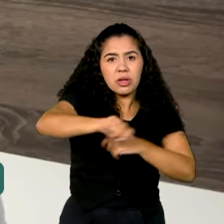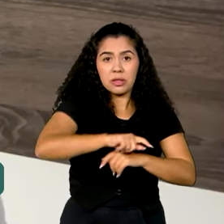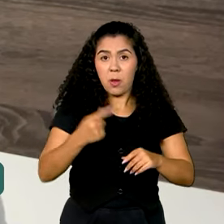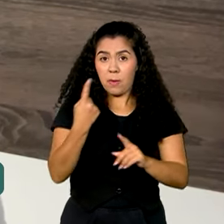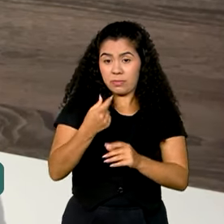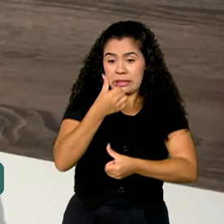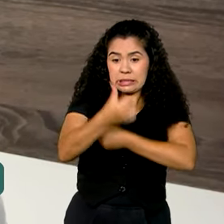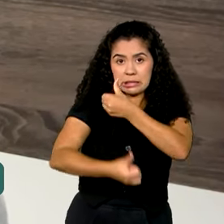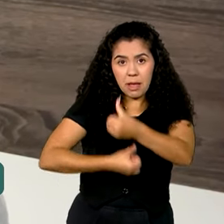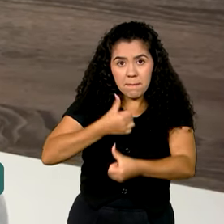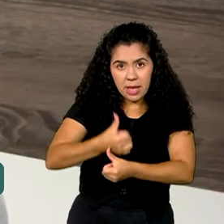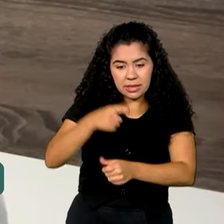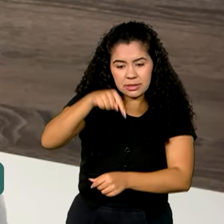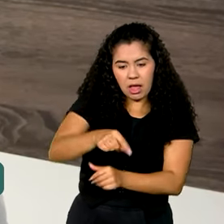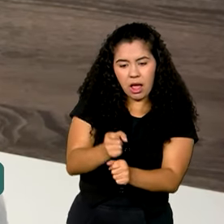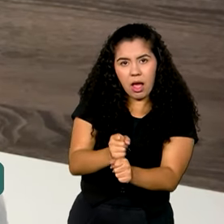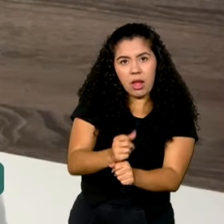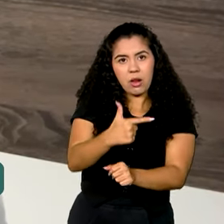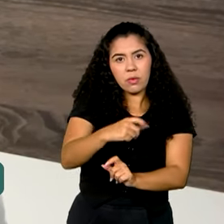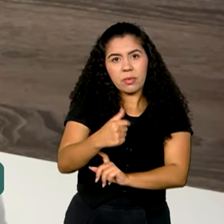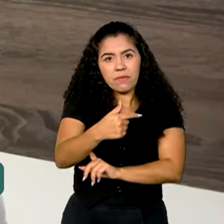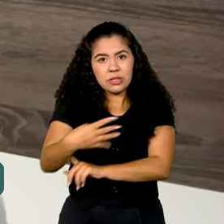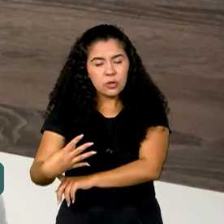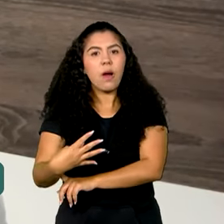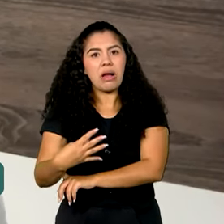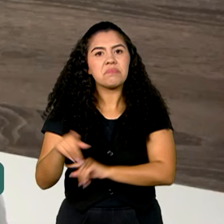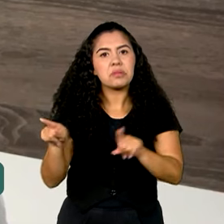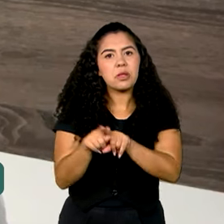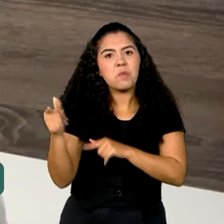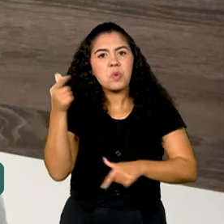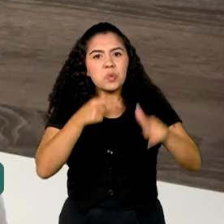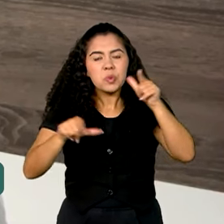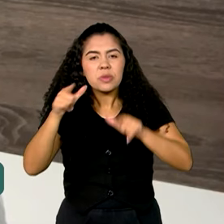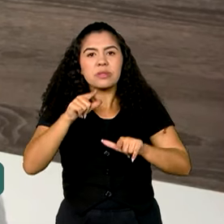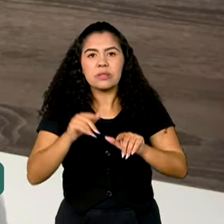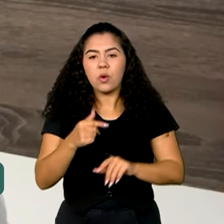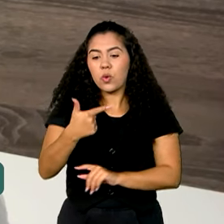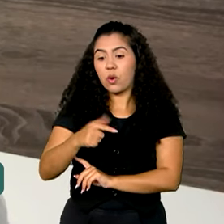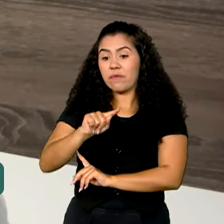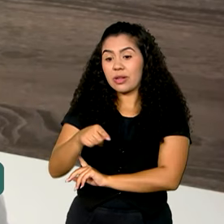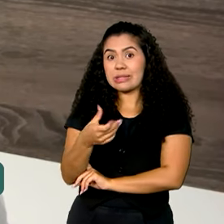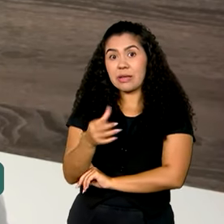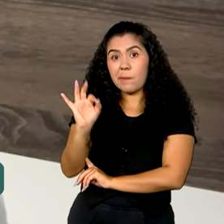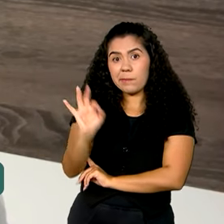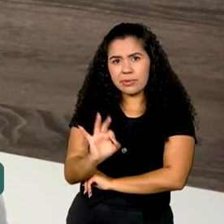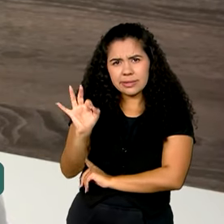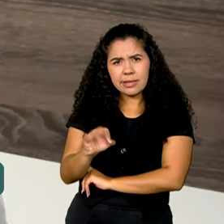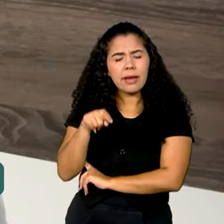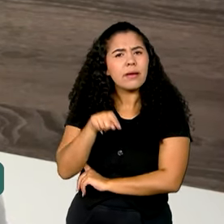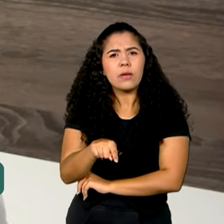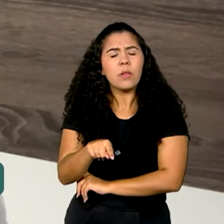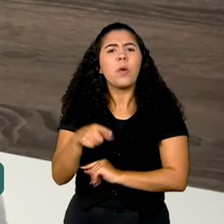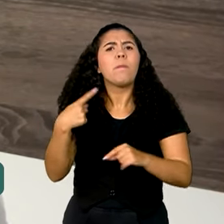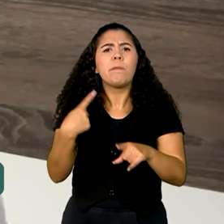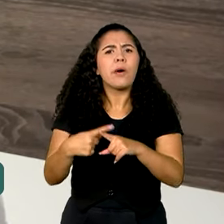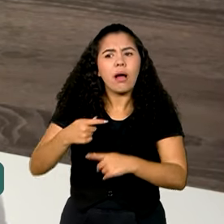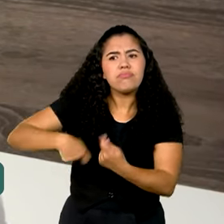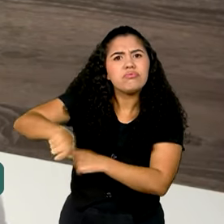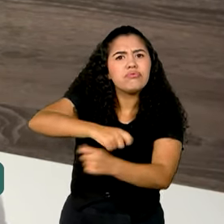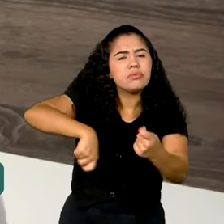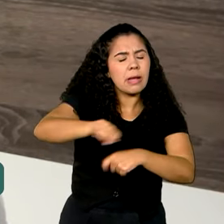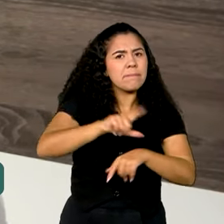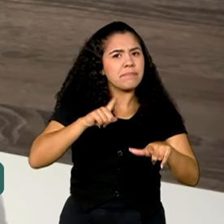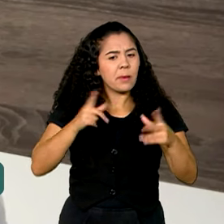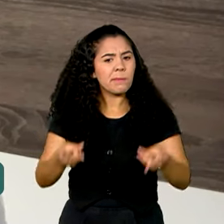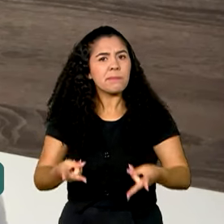de 2024, quando havia avançado 2,6%. Esse movimento de grande dinamismo também foi